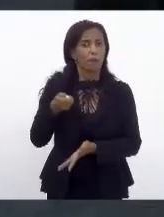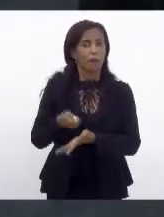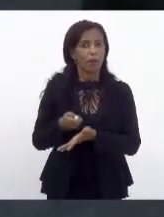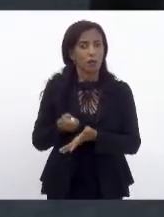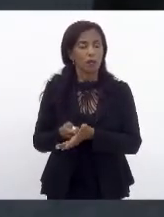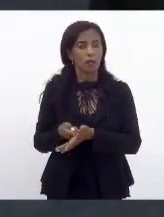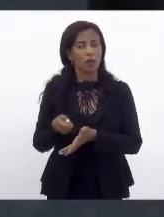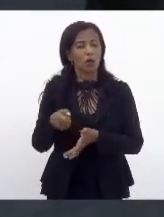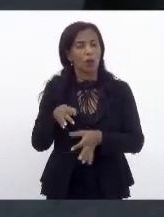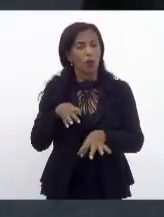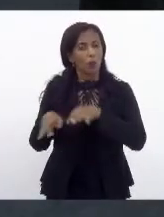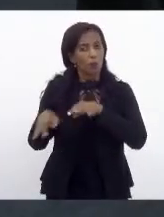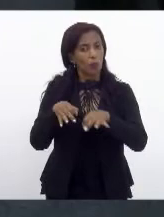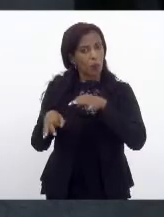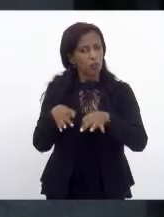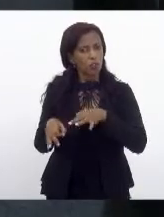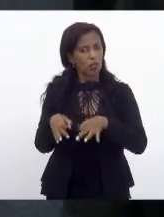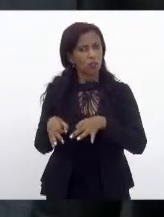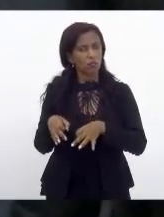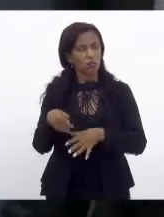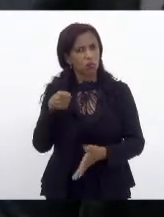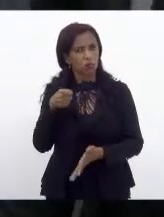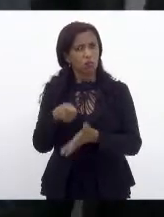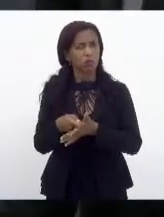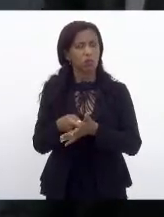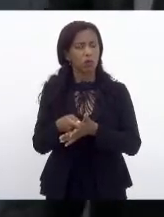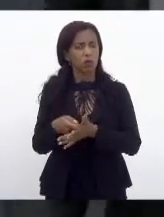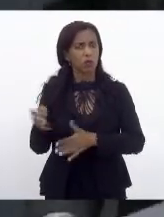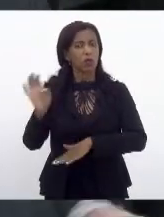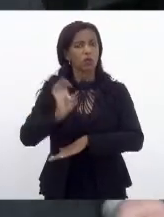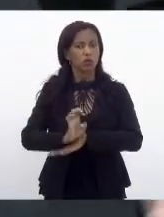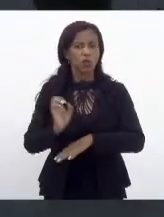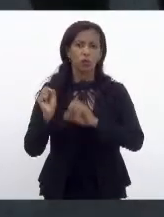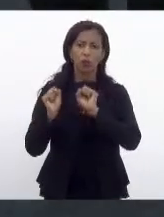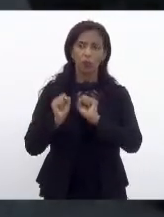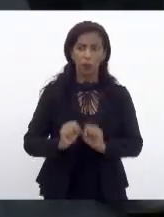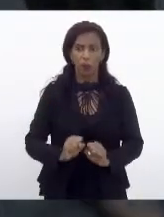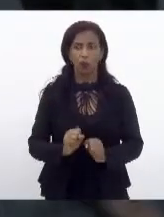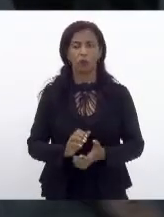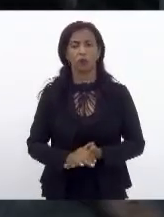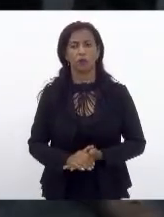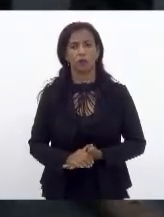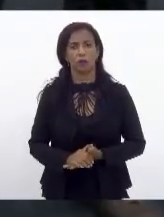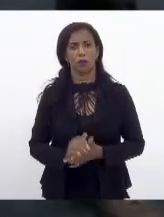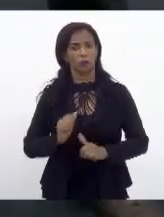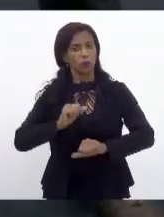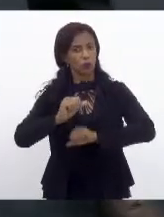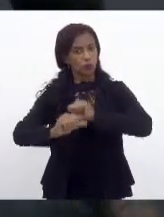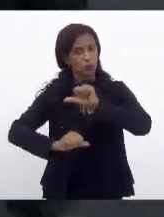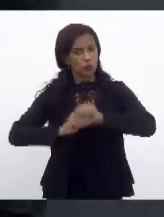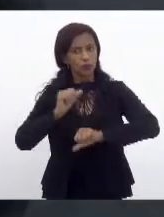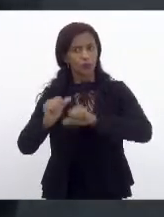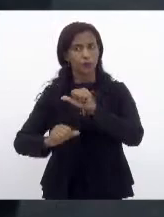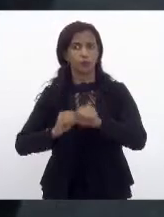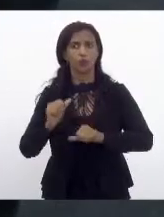projeto do deputado Poubel como determinativo e que o Estado possa refazer agora